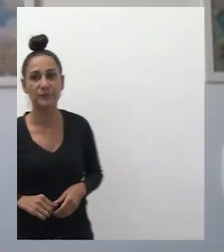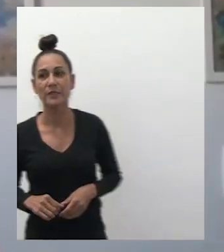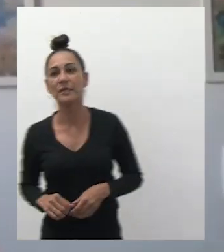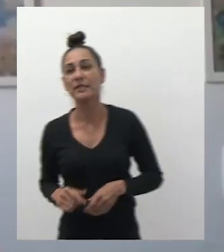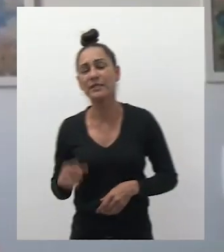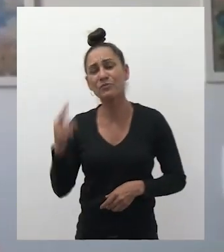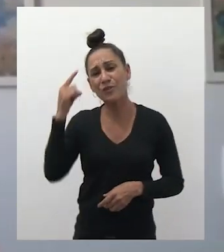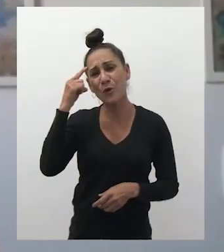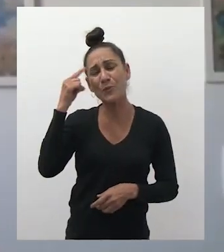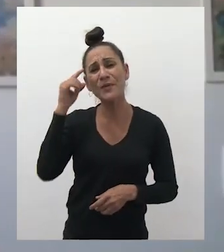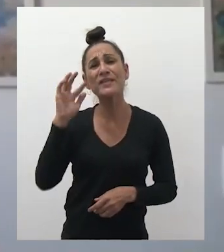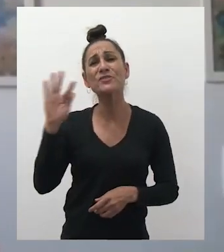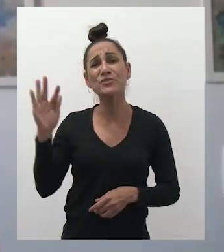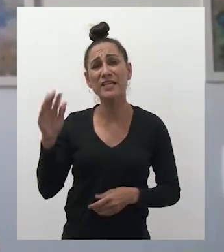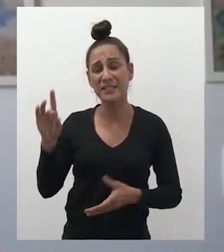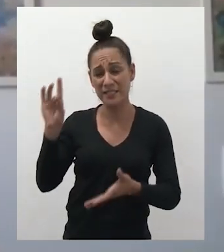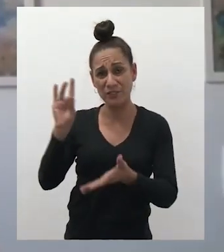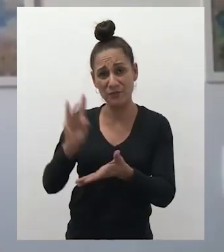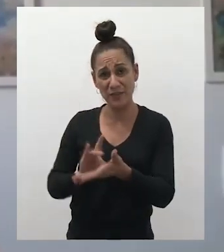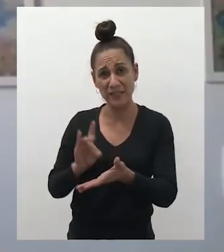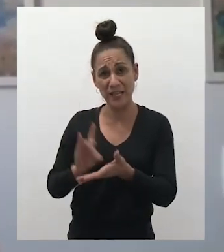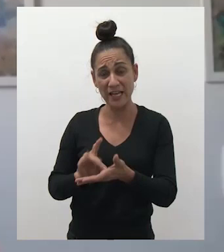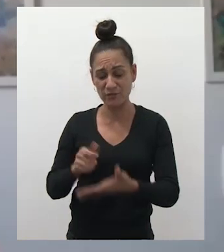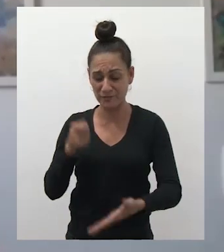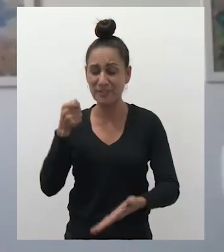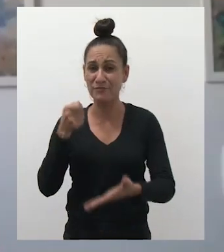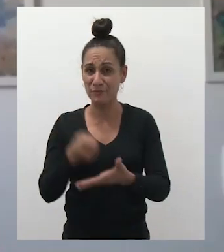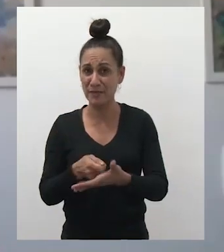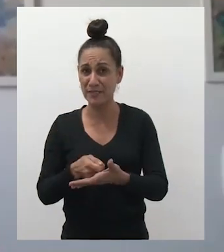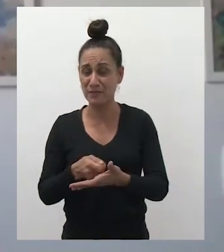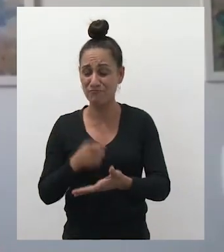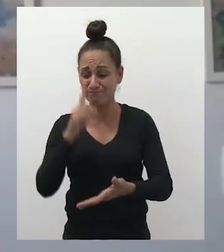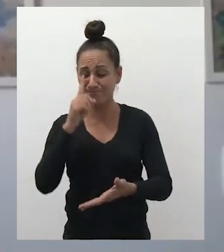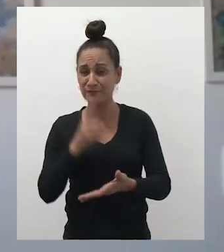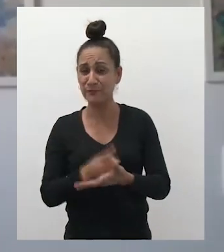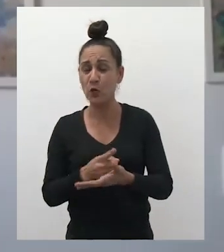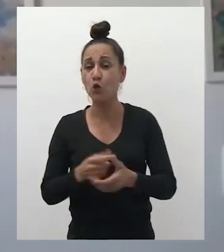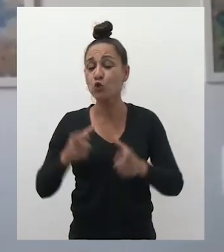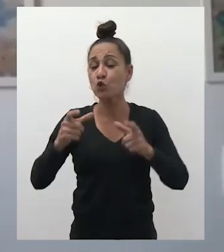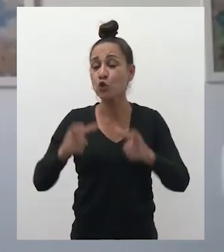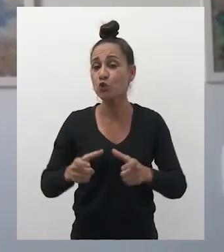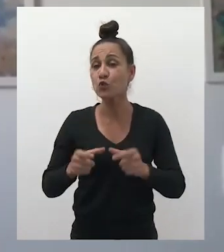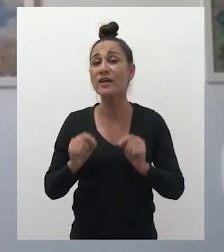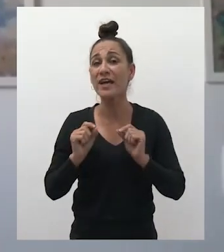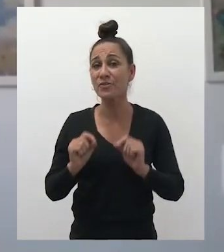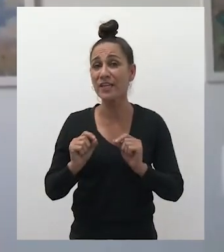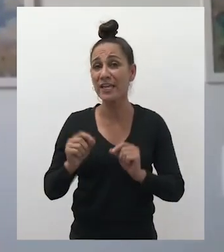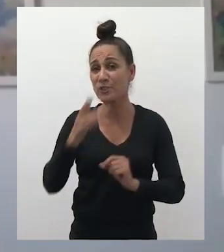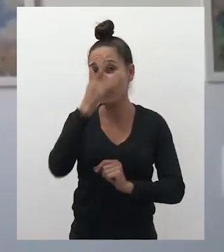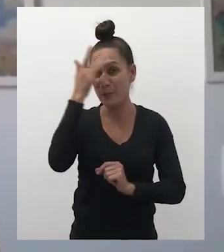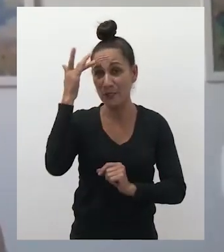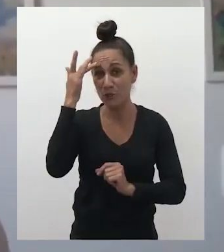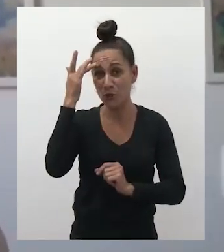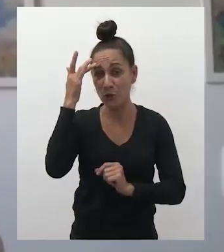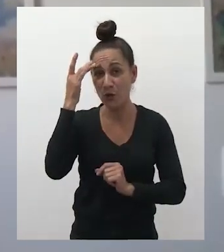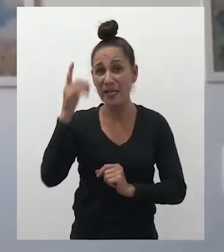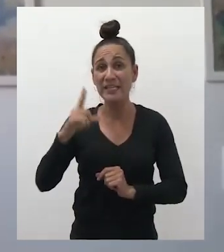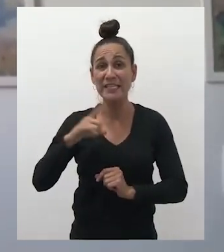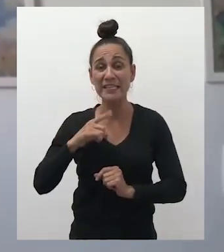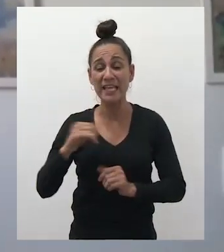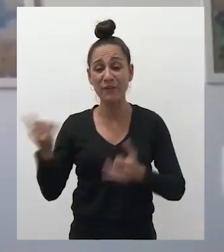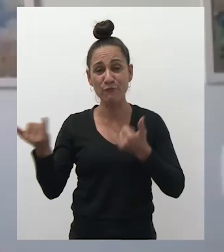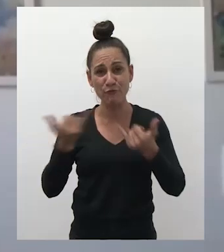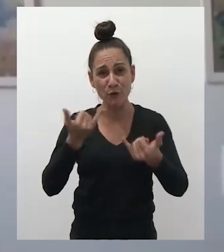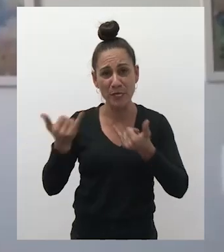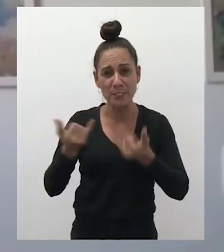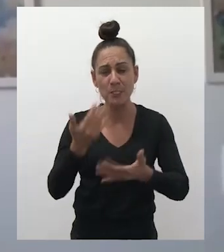eu penso que seja verdade essa afirmação, sabe? O nosso lugar de pessoas que obtêm informação,